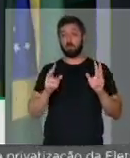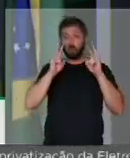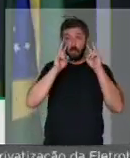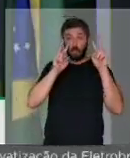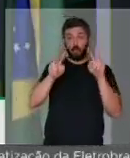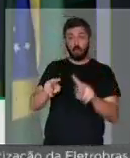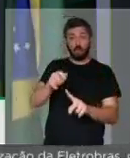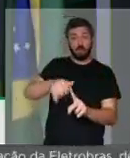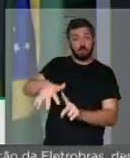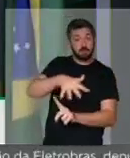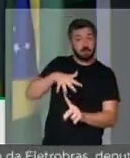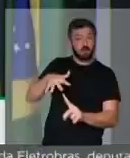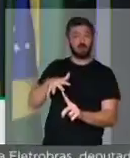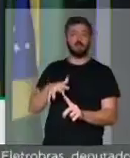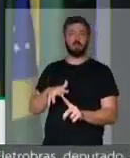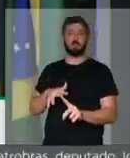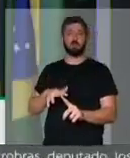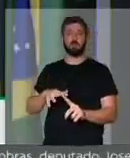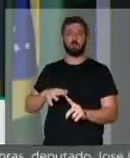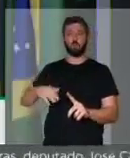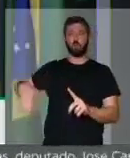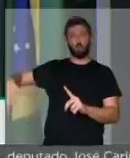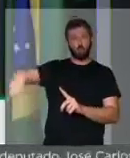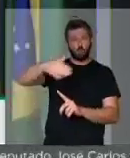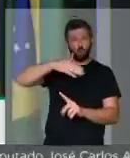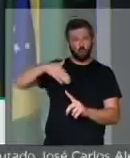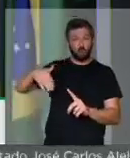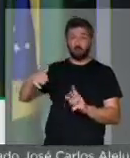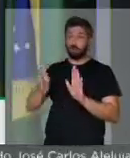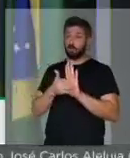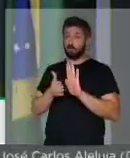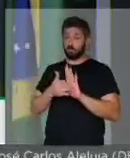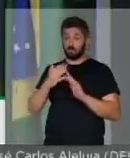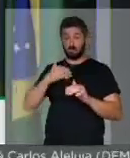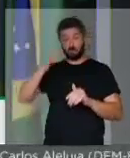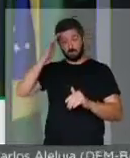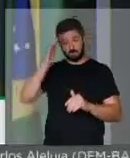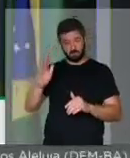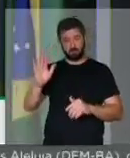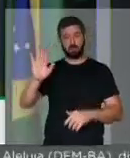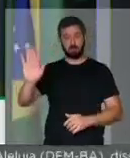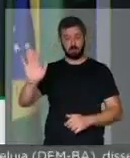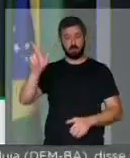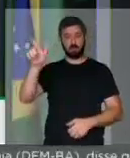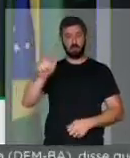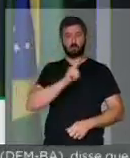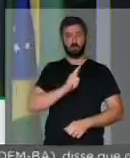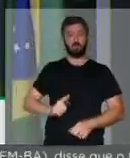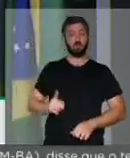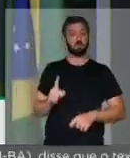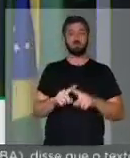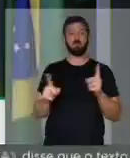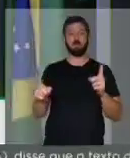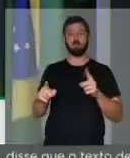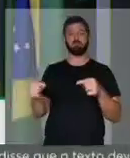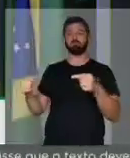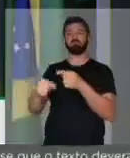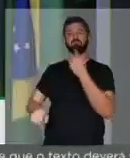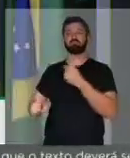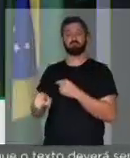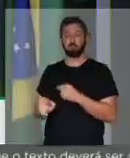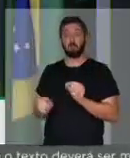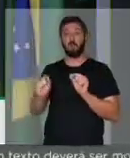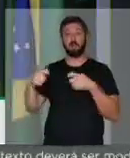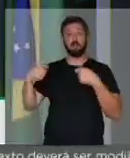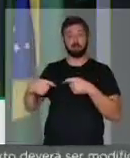olhar para a sociedade brasileira, se não como um todo, porque a proposta, como eu disse, com todo o respeito que tenho ao governo, mas não atende aquilo de